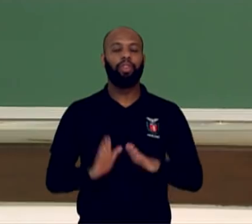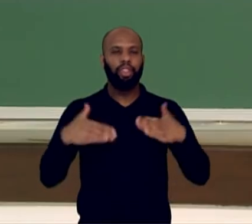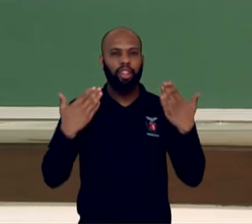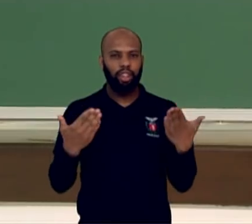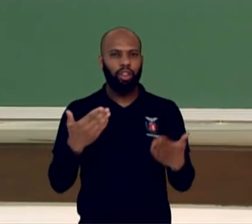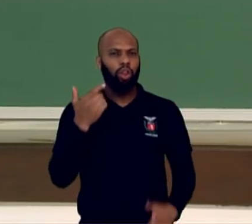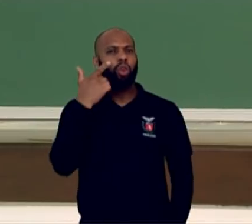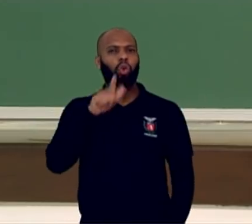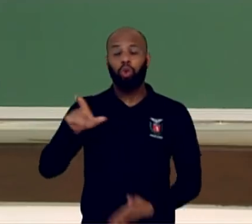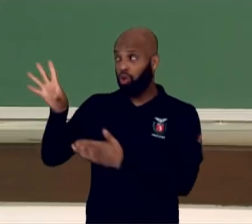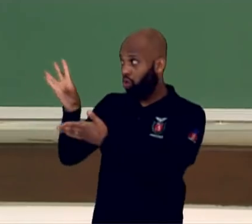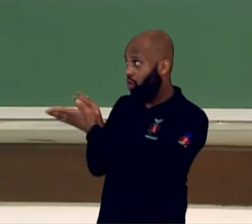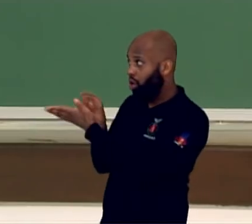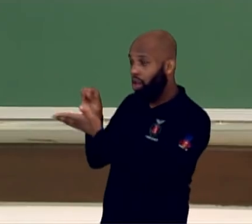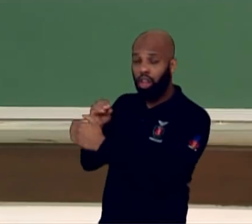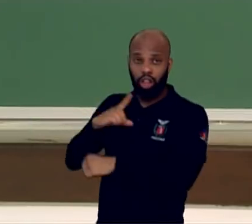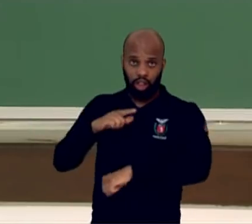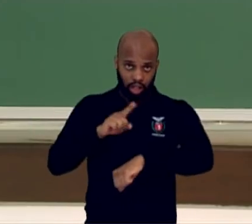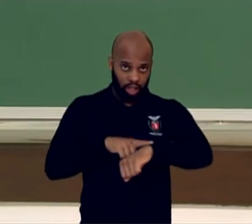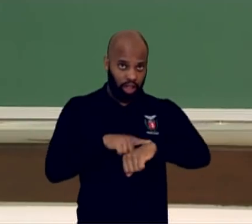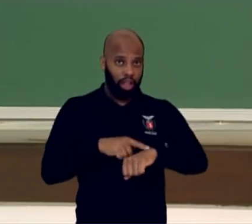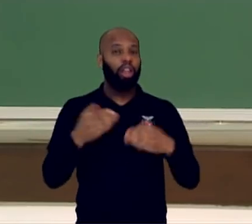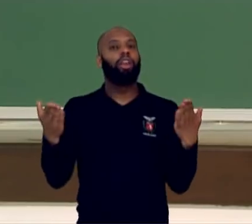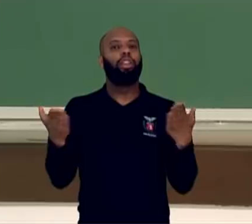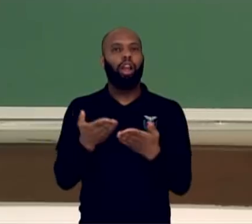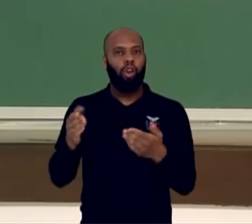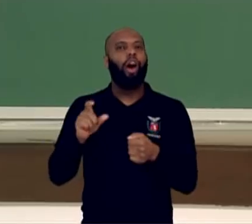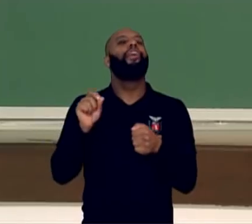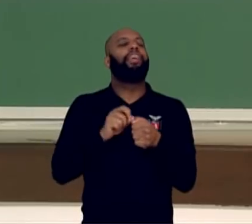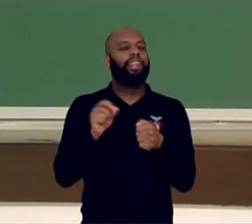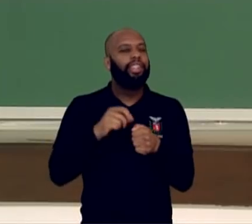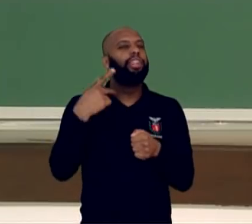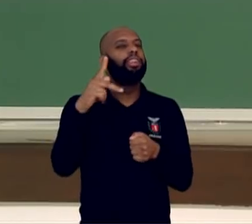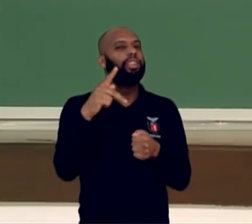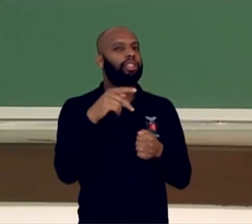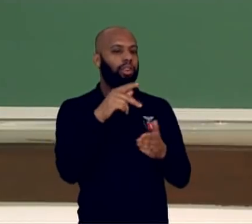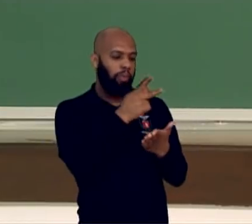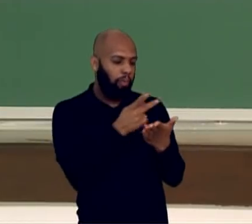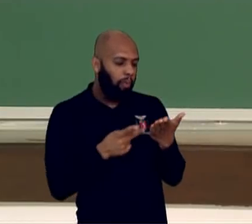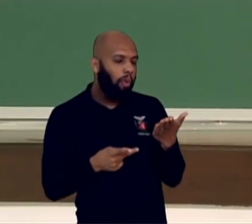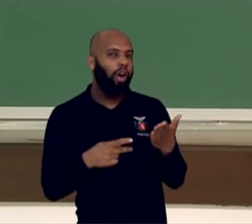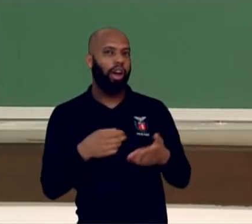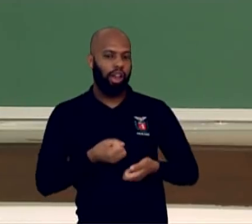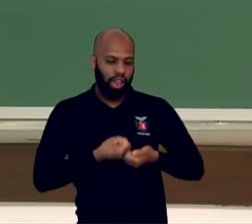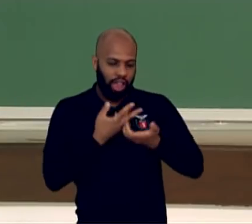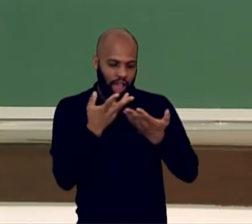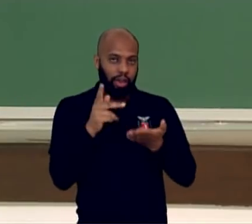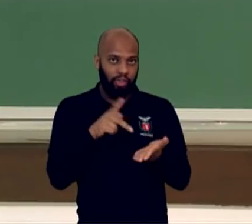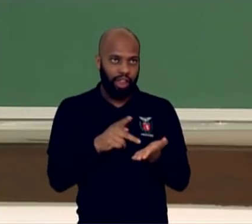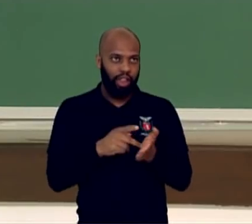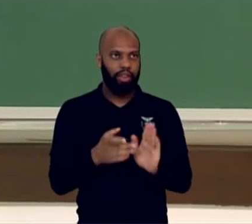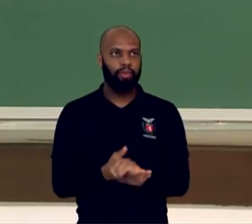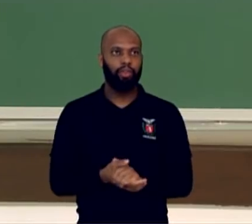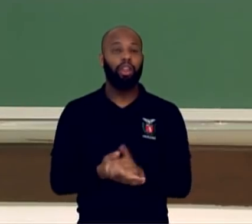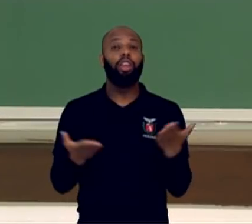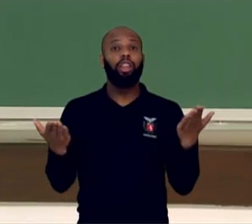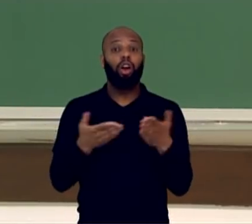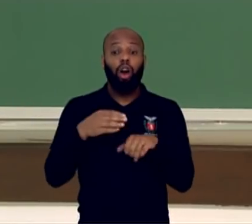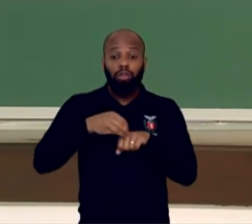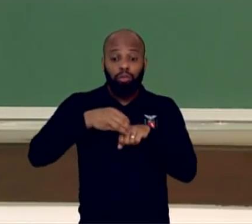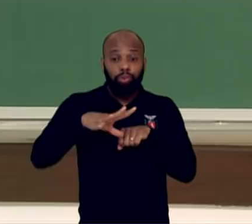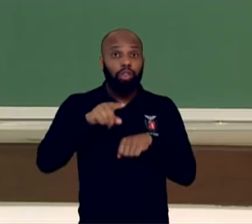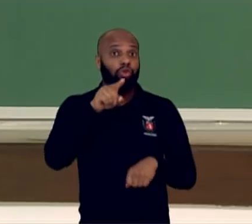E aí, pessoal, conseguiram copiar? Então agora, mãos à obra e fazer o poema, não é mesmo? Então, aqui 2